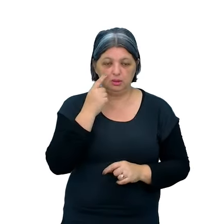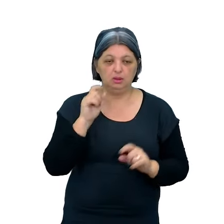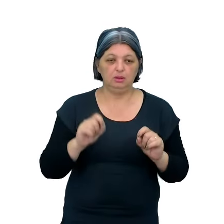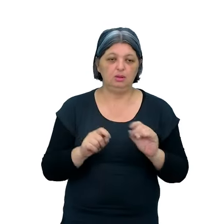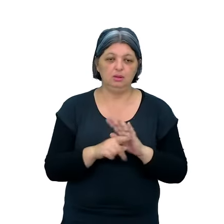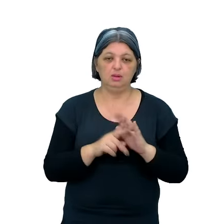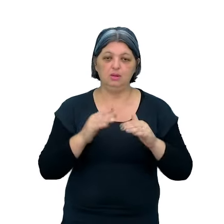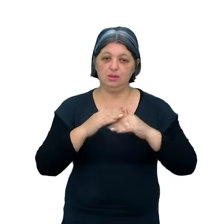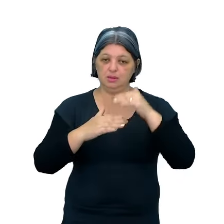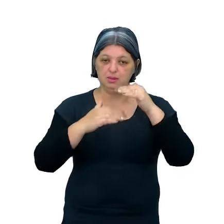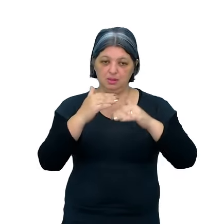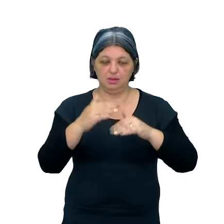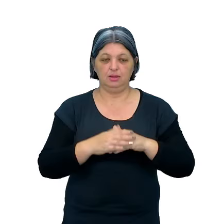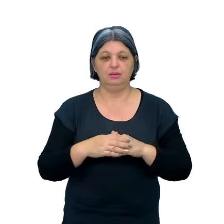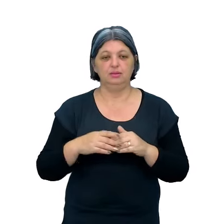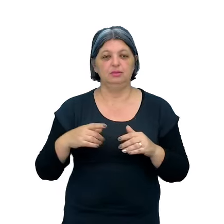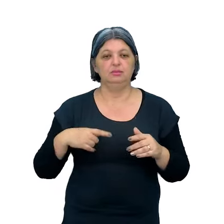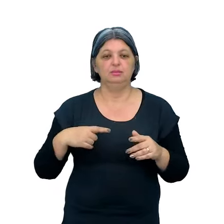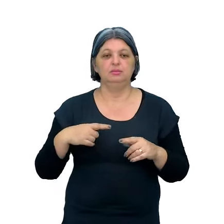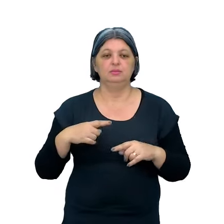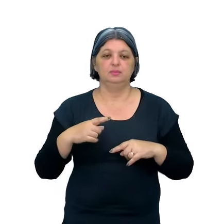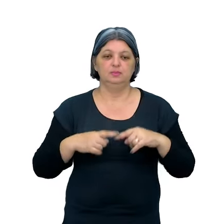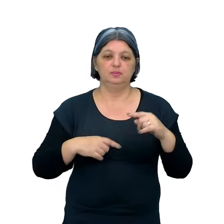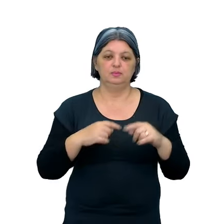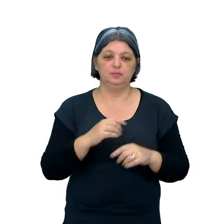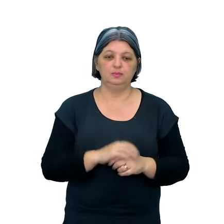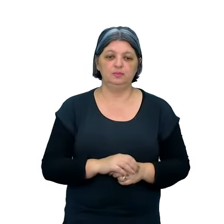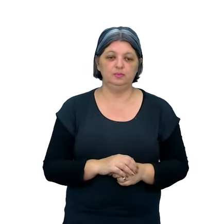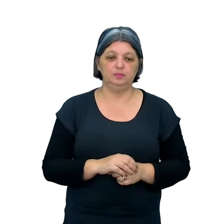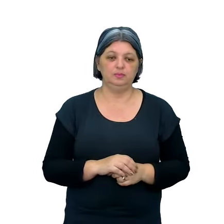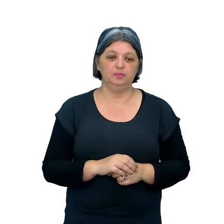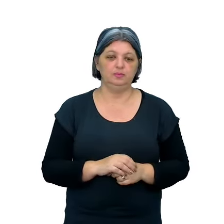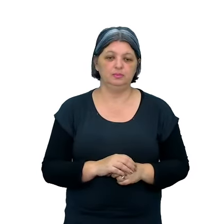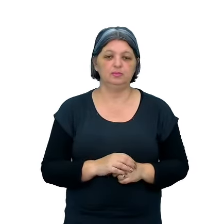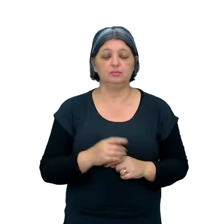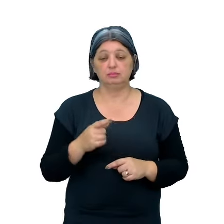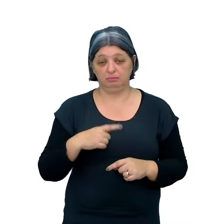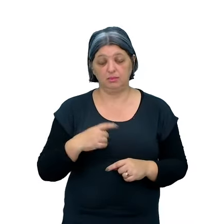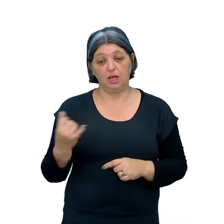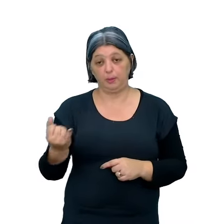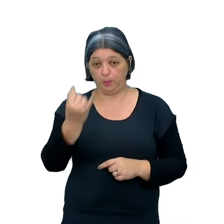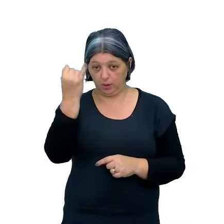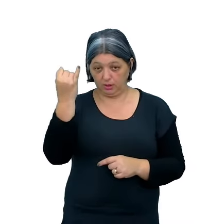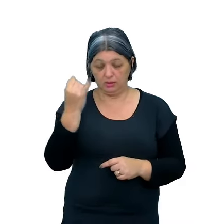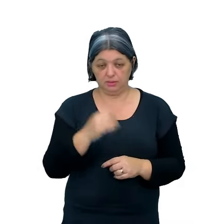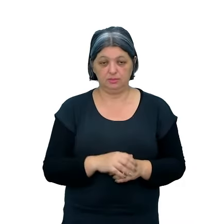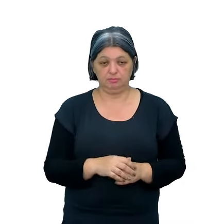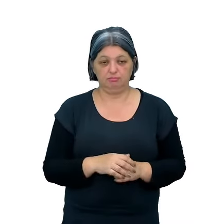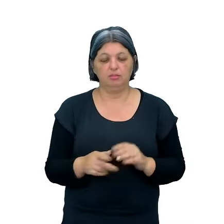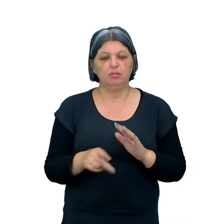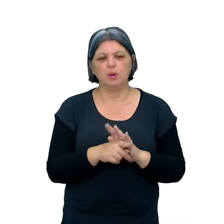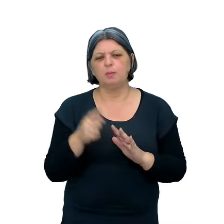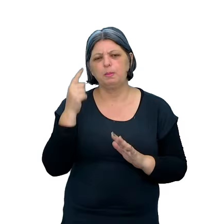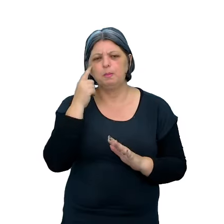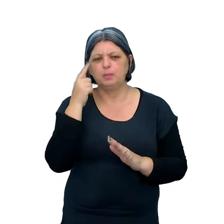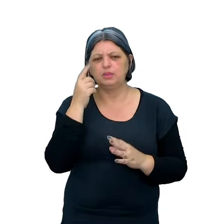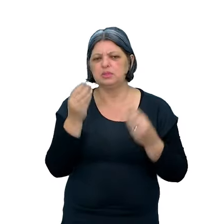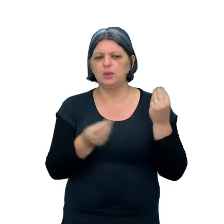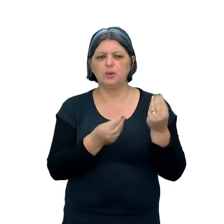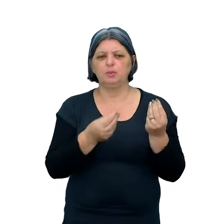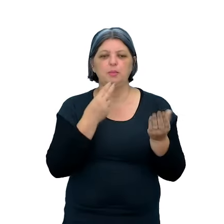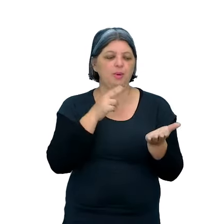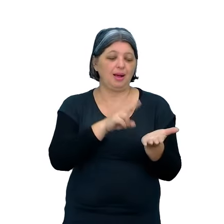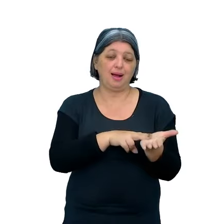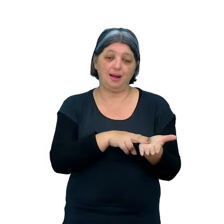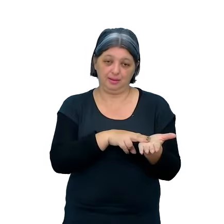a partir de alguns elementos que são ali inerentes, né, à Constituição. Vamos pensar aqui numa carta,